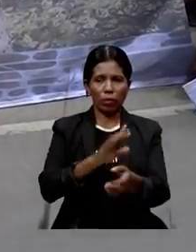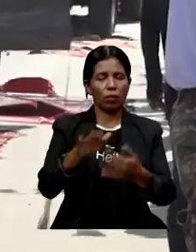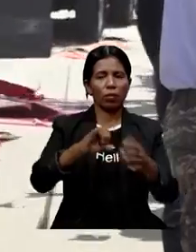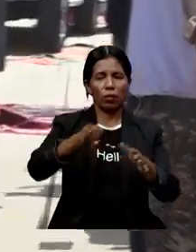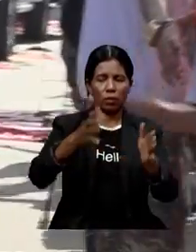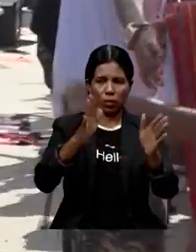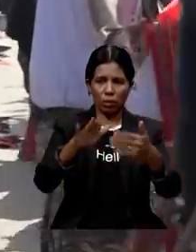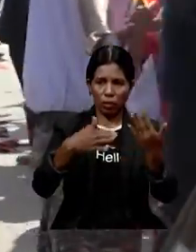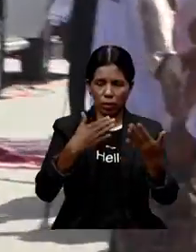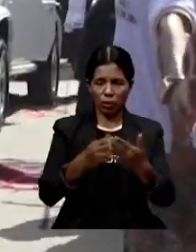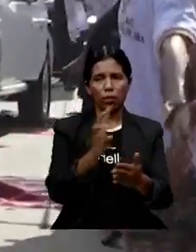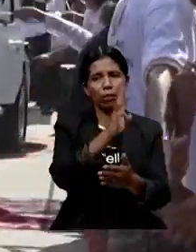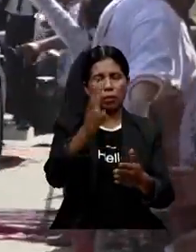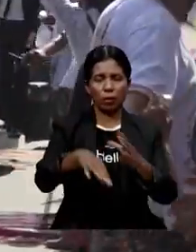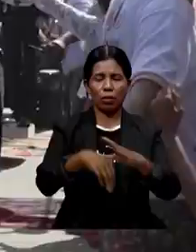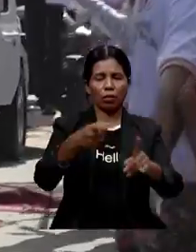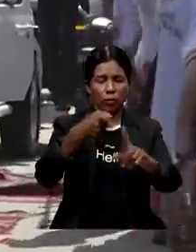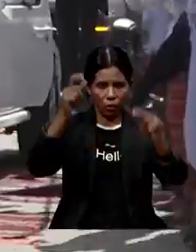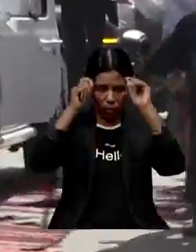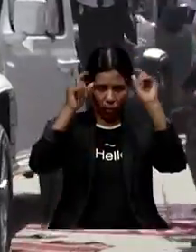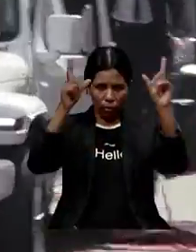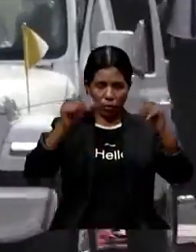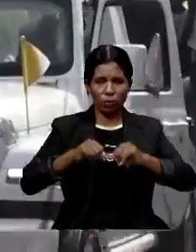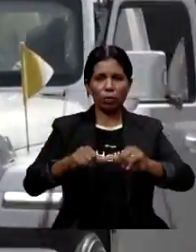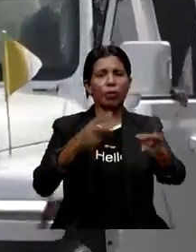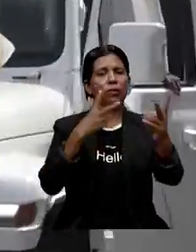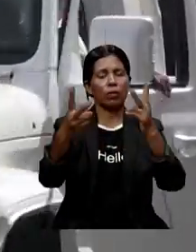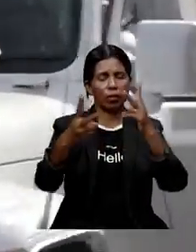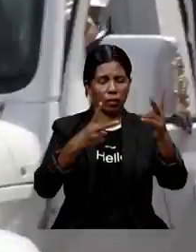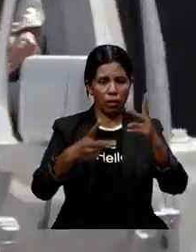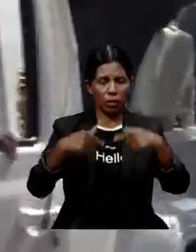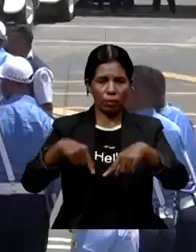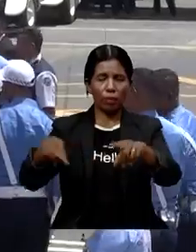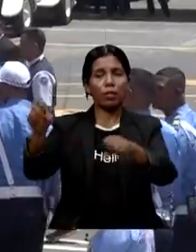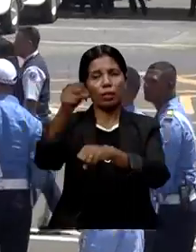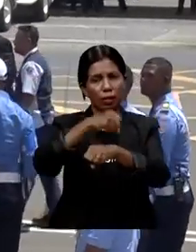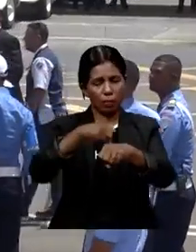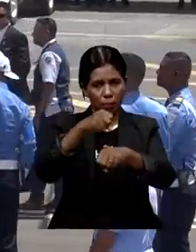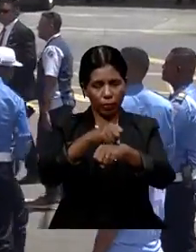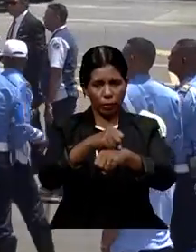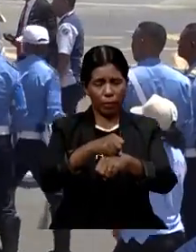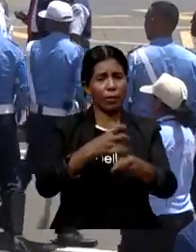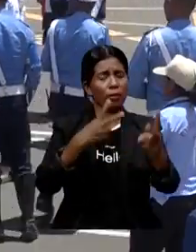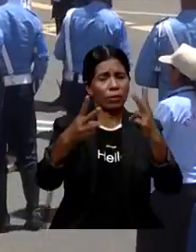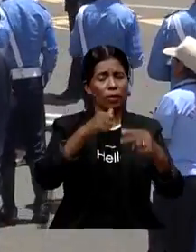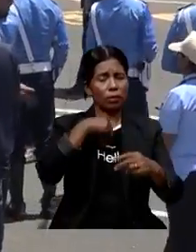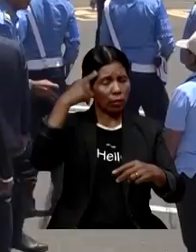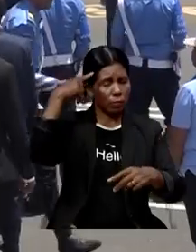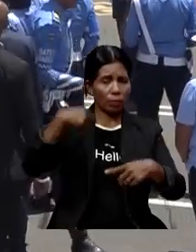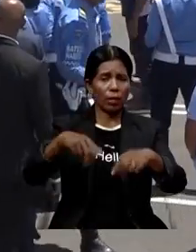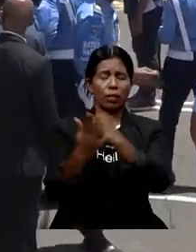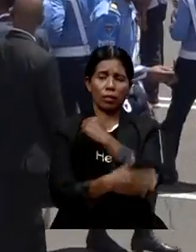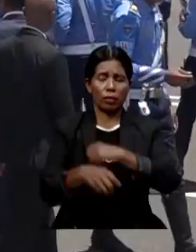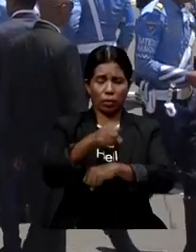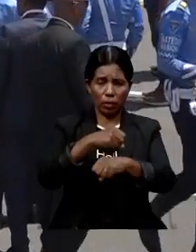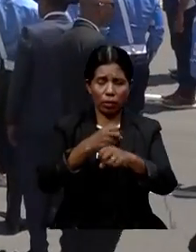Jornalista Cira, quarta né, saiu na Rússia Timor-Leste, onde continua a viagem apostólica para Singapura. Visita Santo Padre para a Nação Singapura, né,